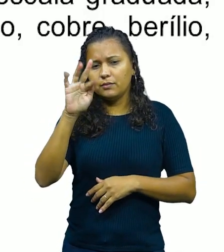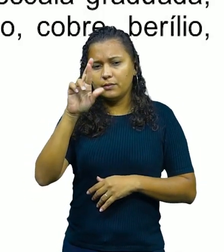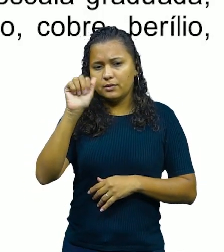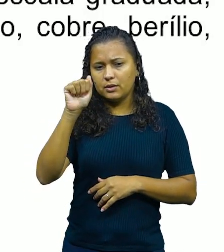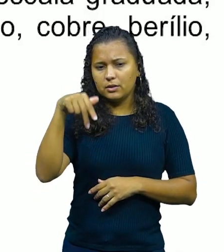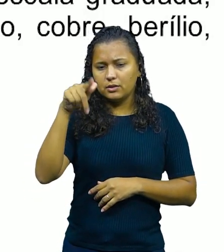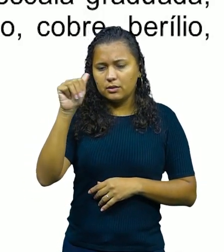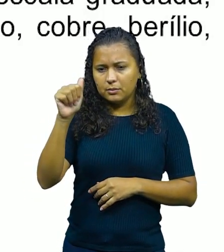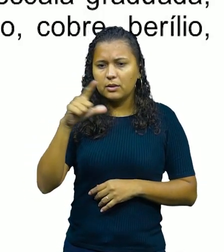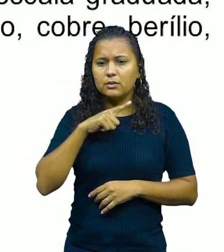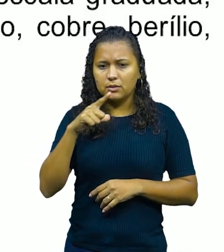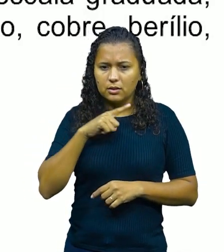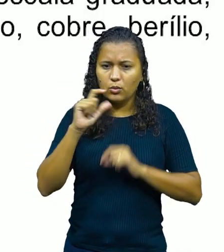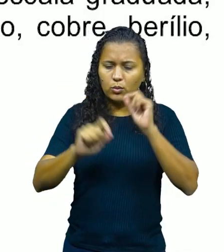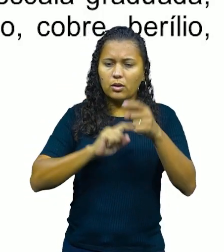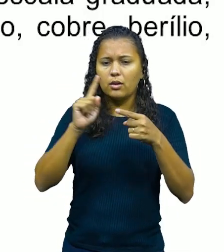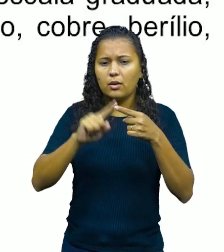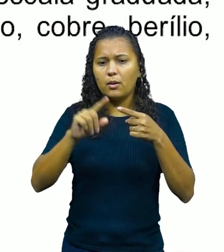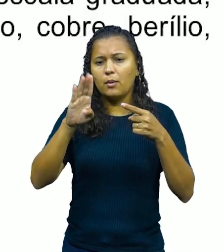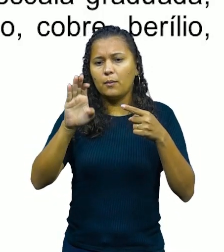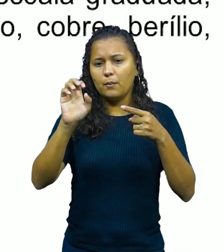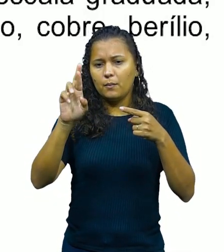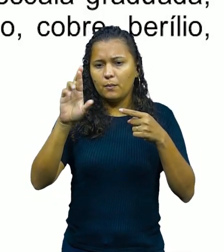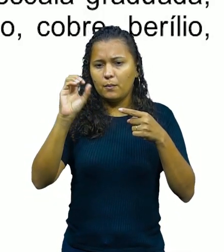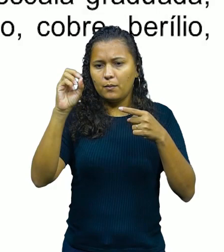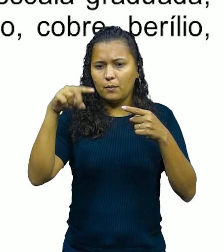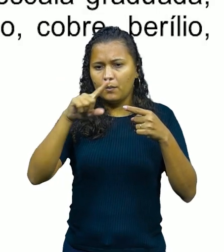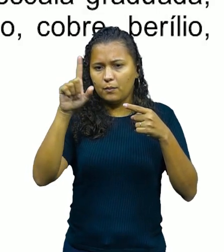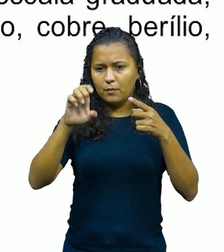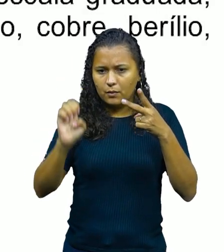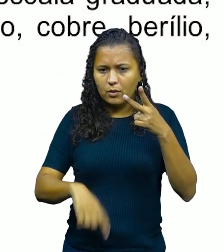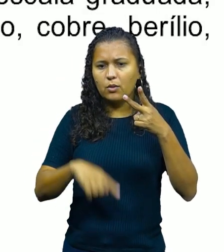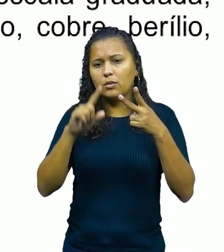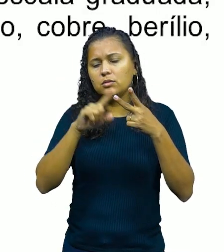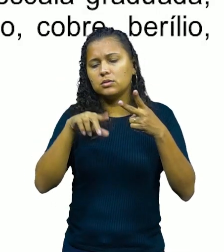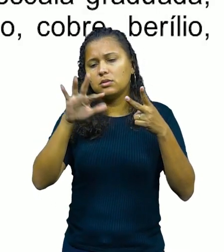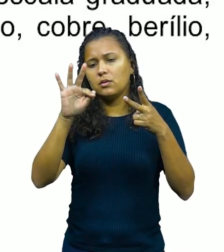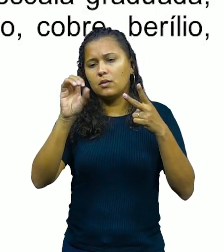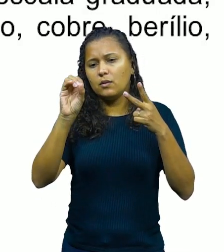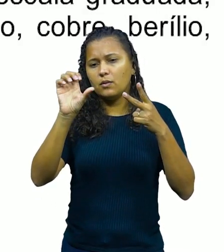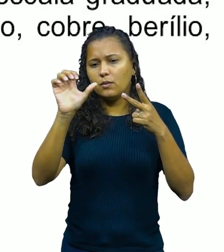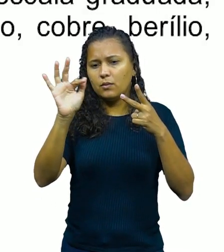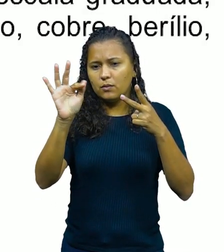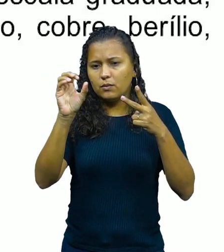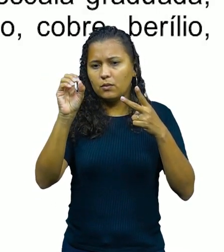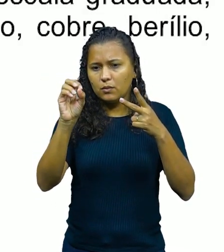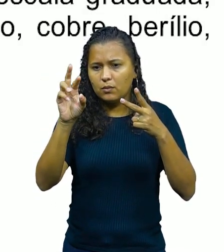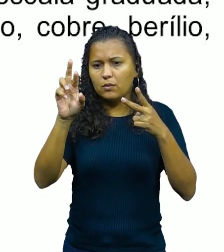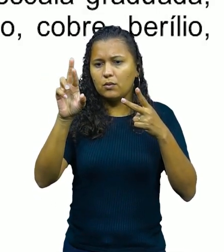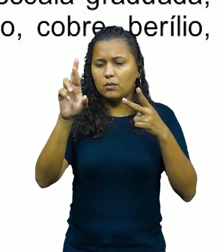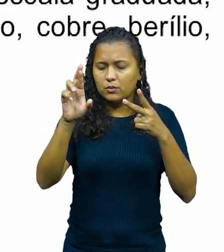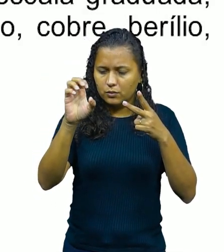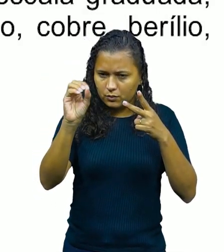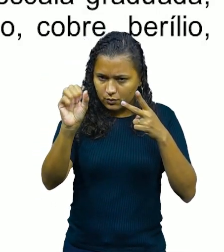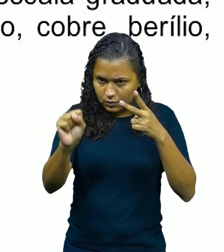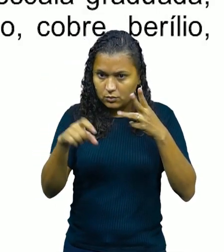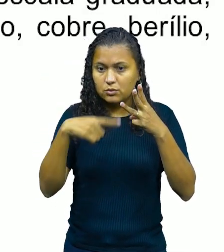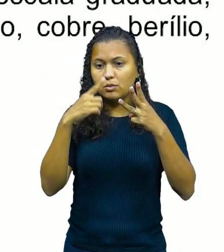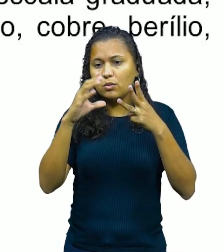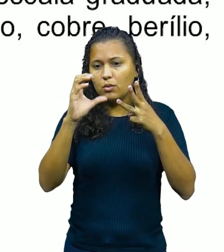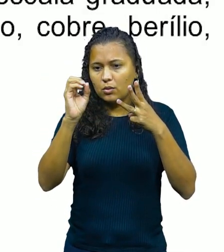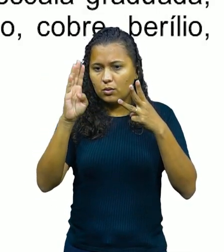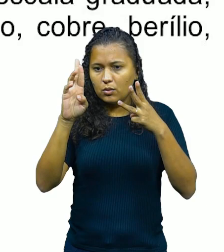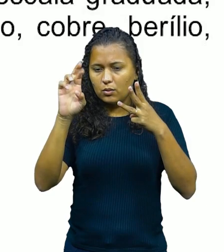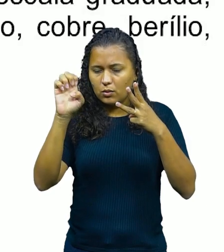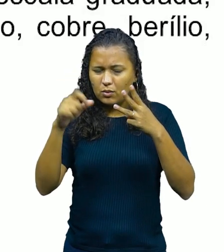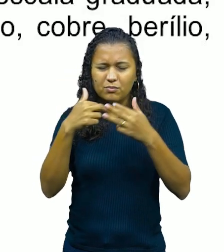Os diafragmas são construídos de bronze, fósforo, cobre, belírio, latão, também você pode encontrar em aço